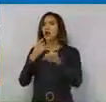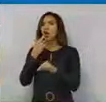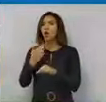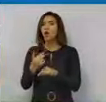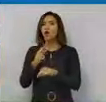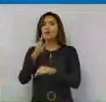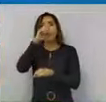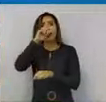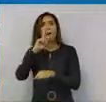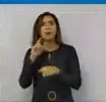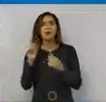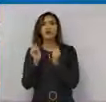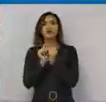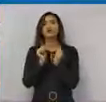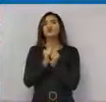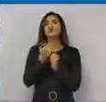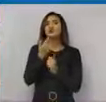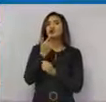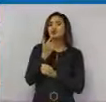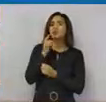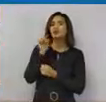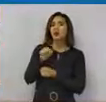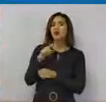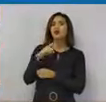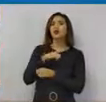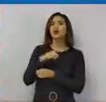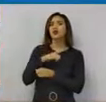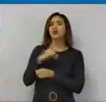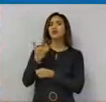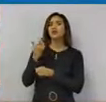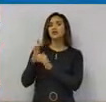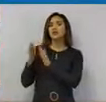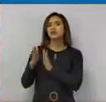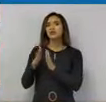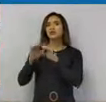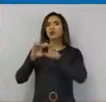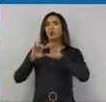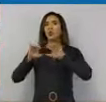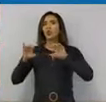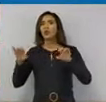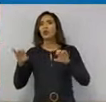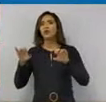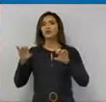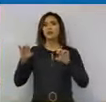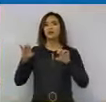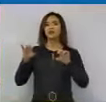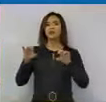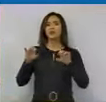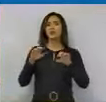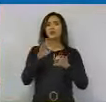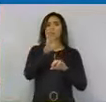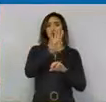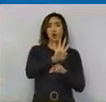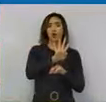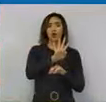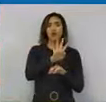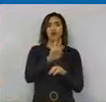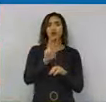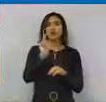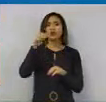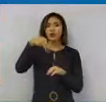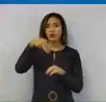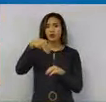vermelho é o traçado atualmente previsto para o emissário, que tem algo em torno de 4 quilômetros. E